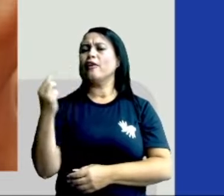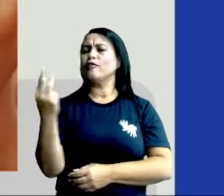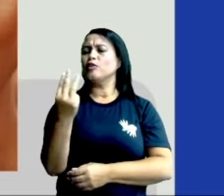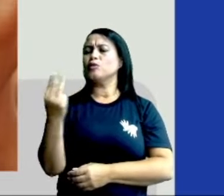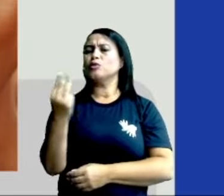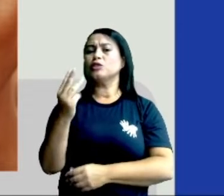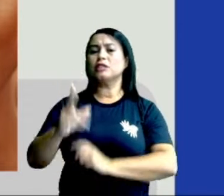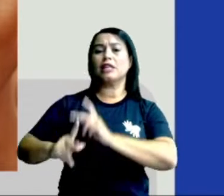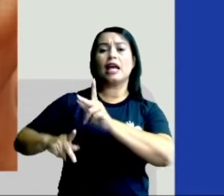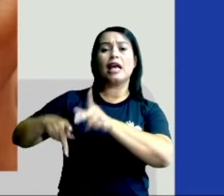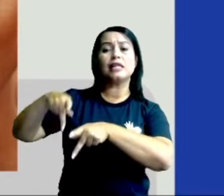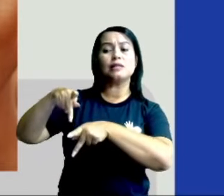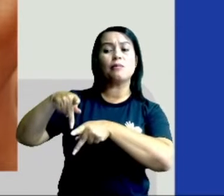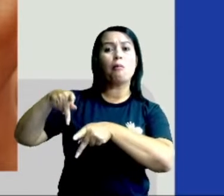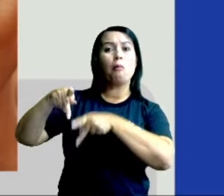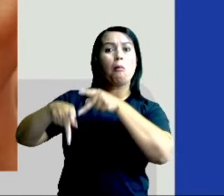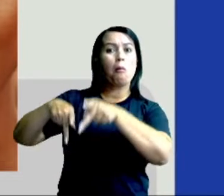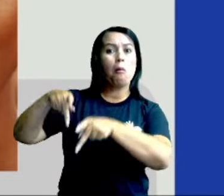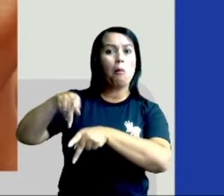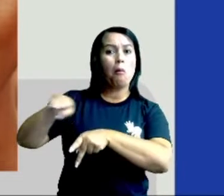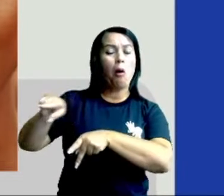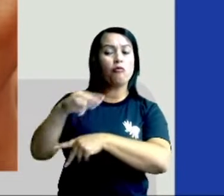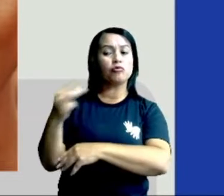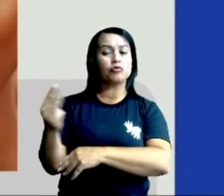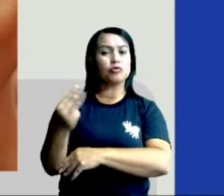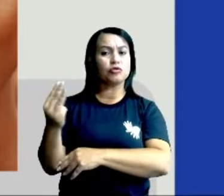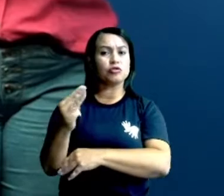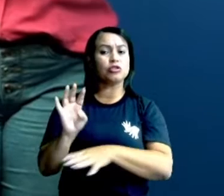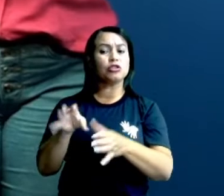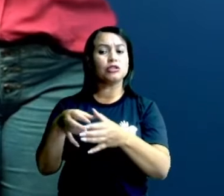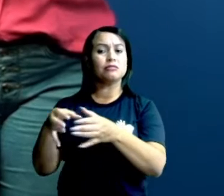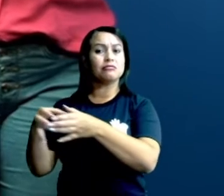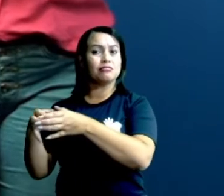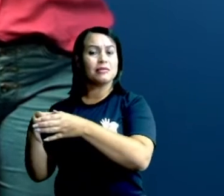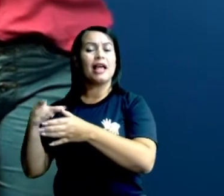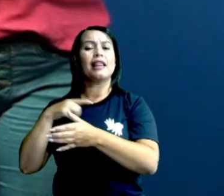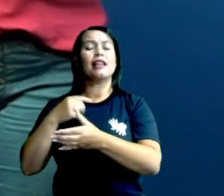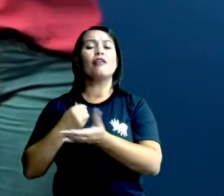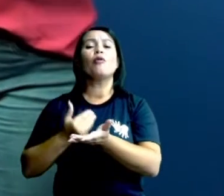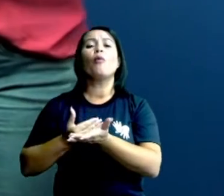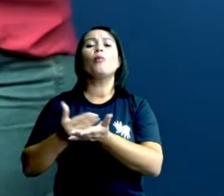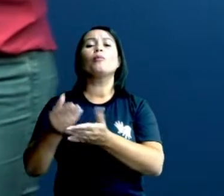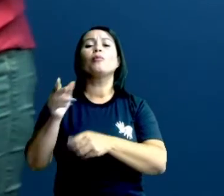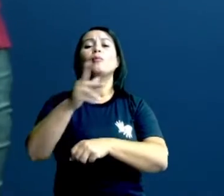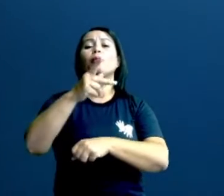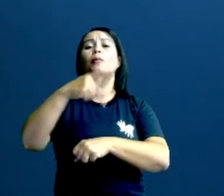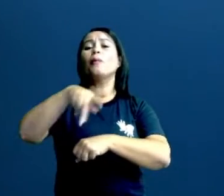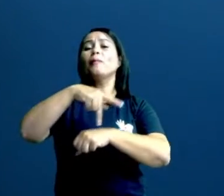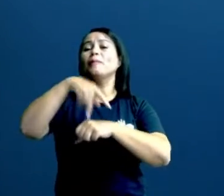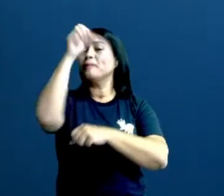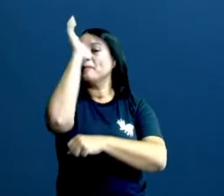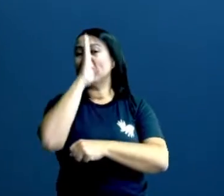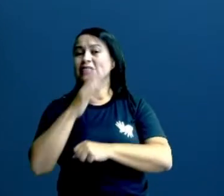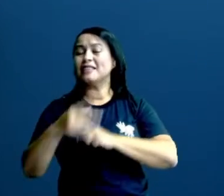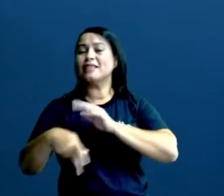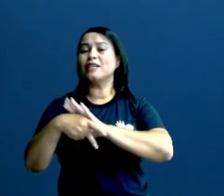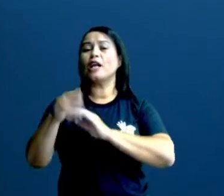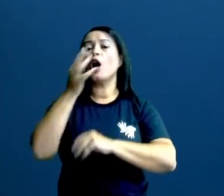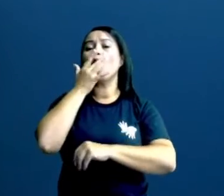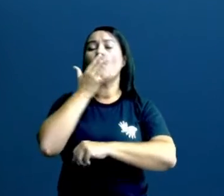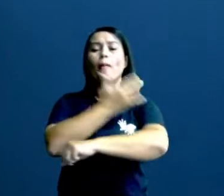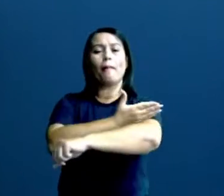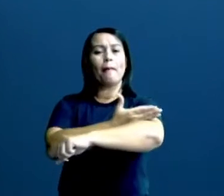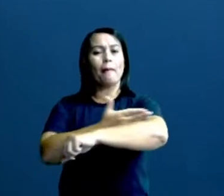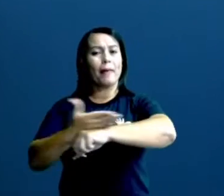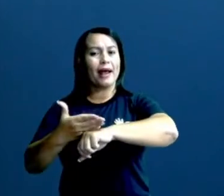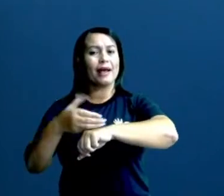três povos, né, que deram início a todo o nosso povo brasileiro. O branco, representado pelos europeus